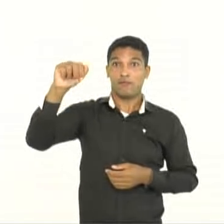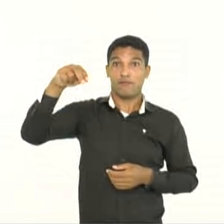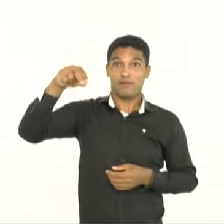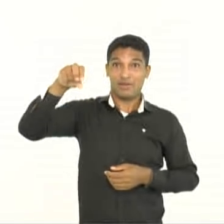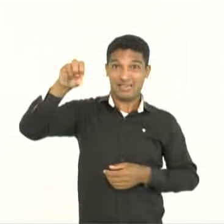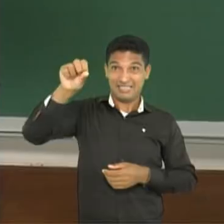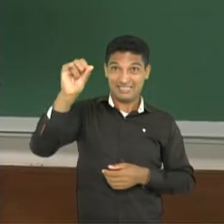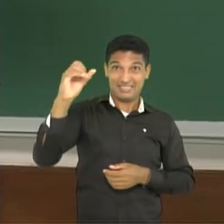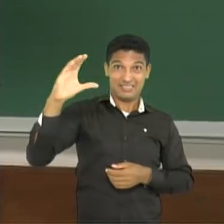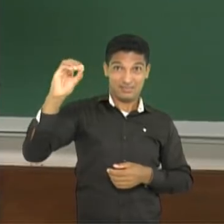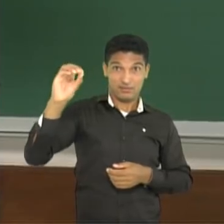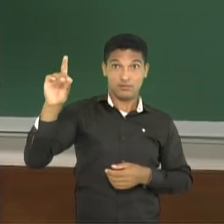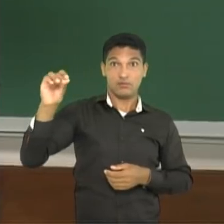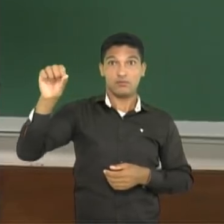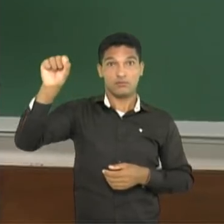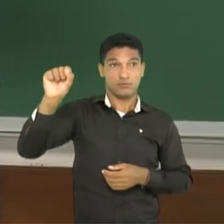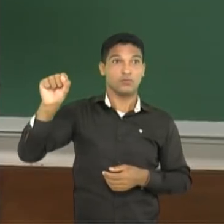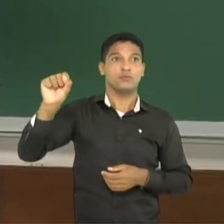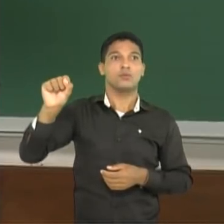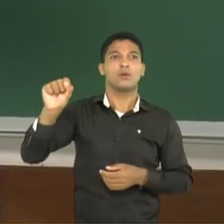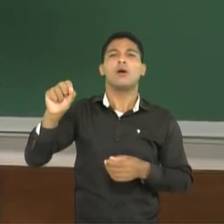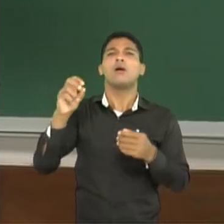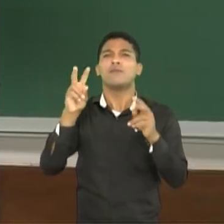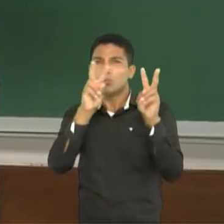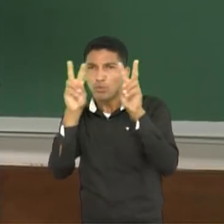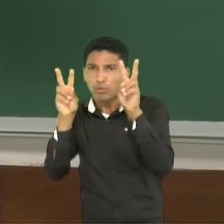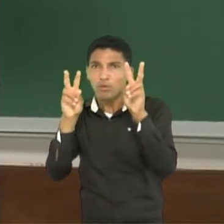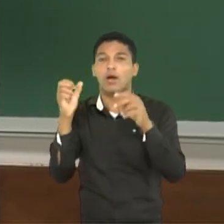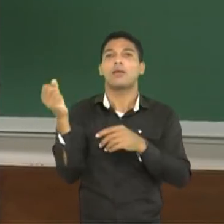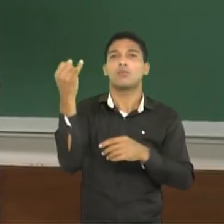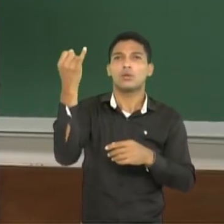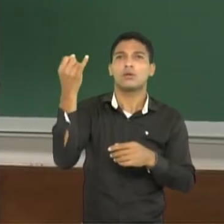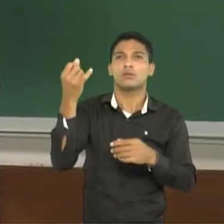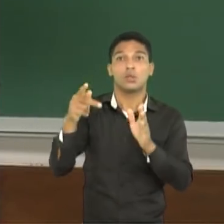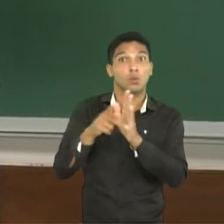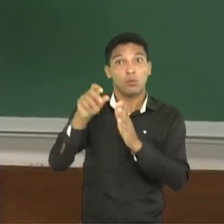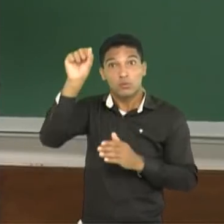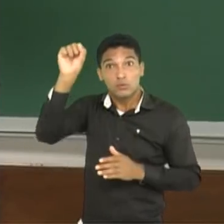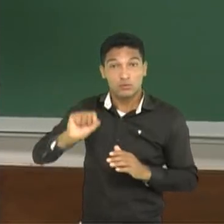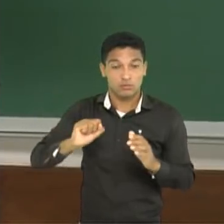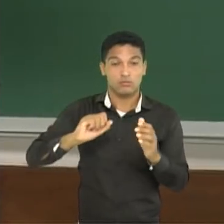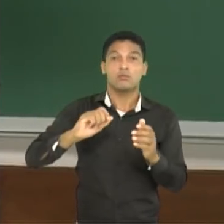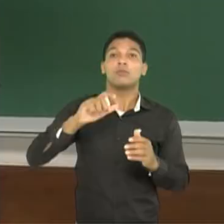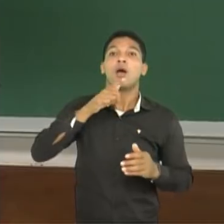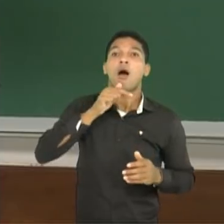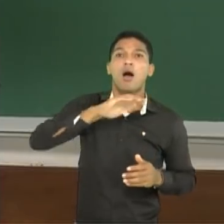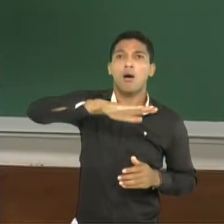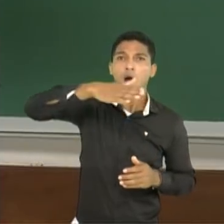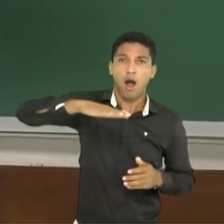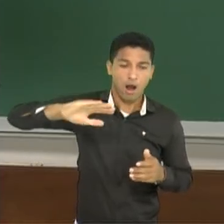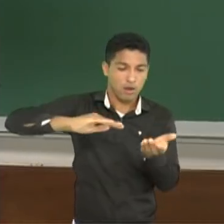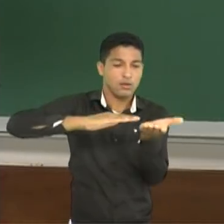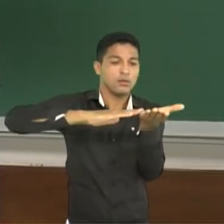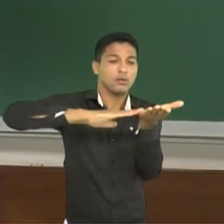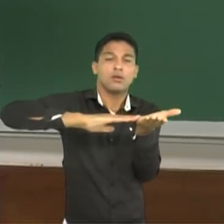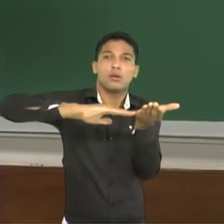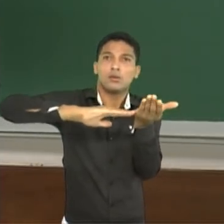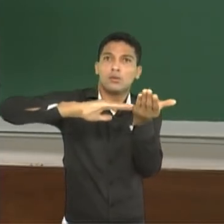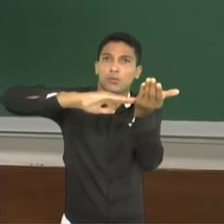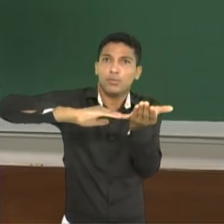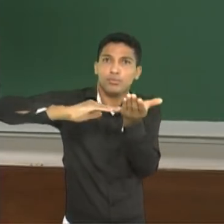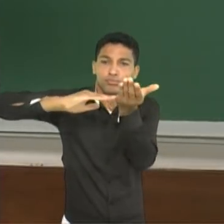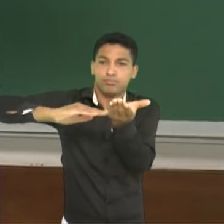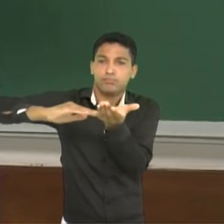passam diversificadas mercadorias. Vejam a importância dos portos da região Sul. E se você estudar os portos do